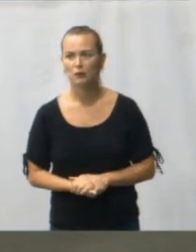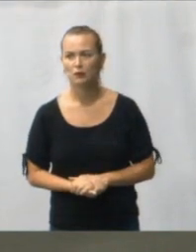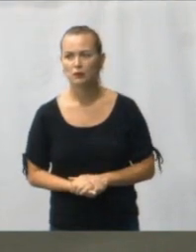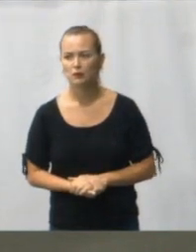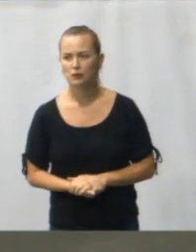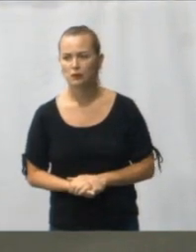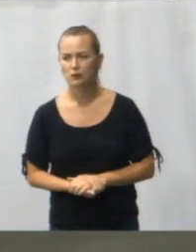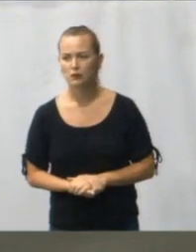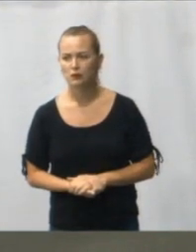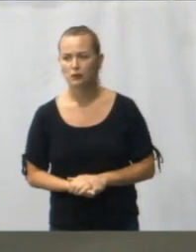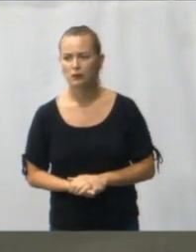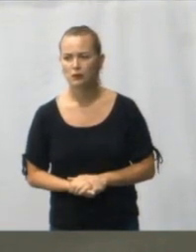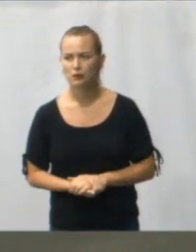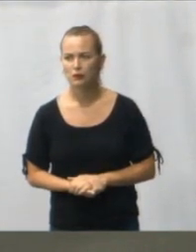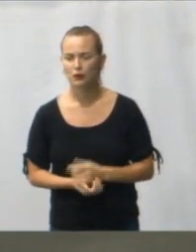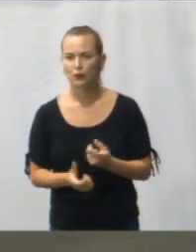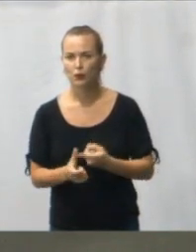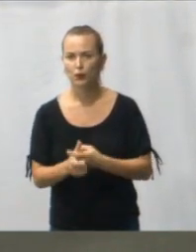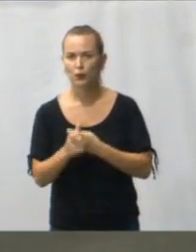Eu vou suspender.